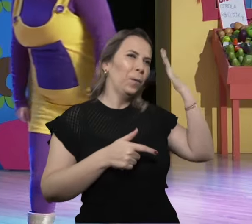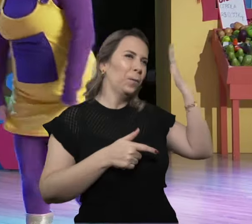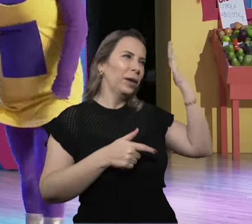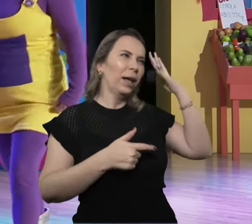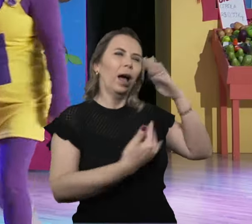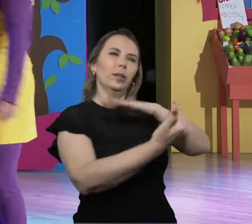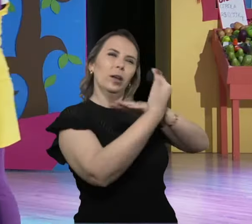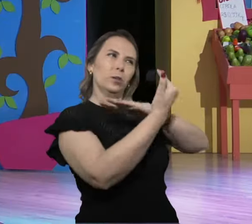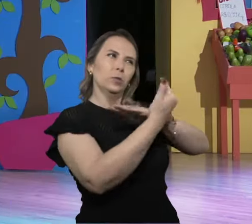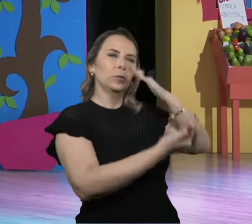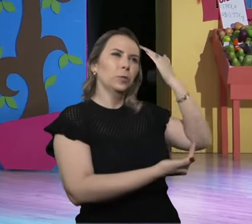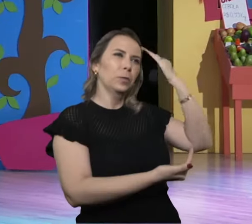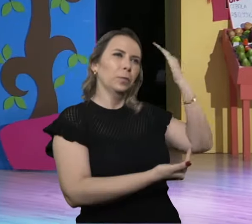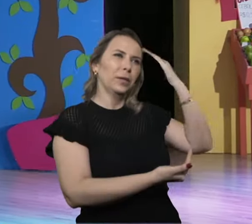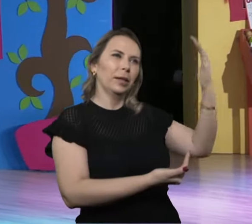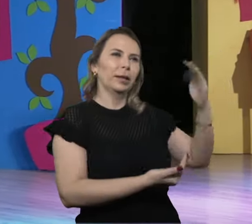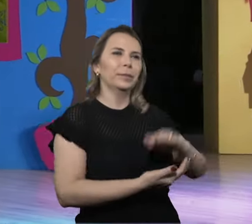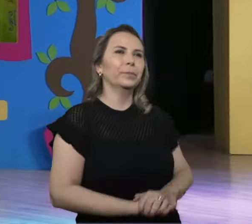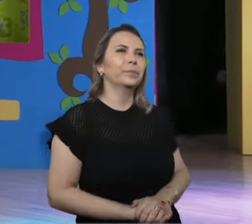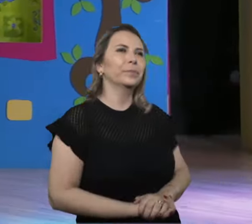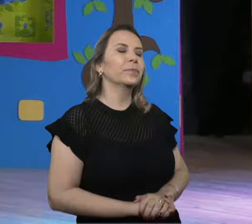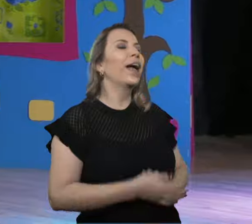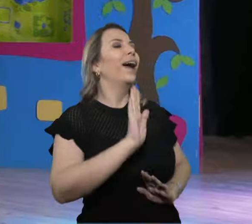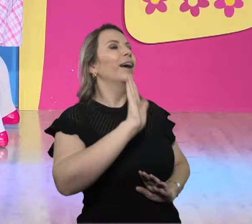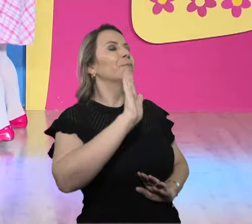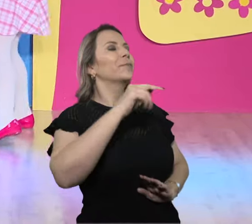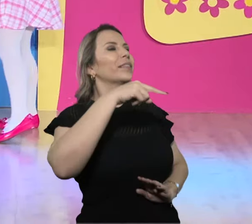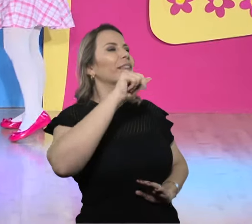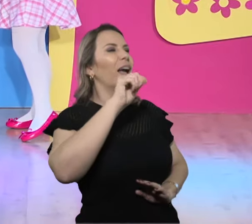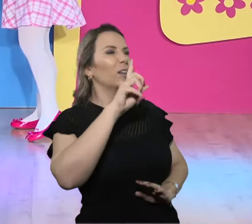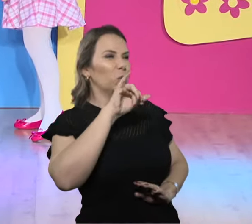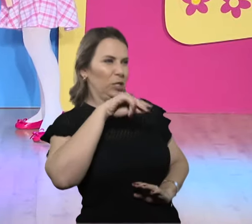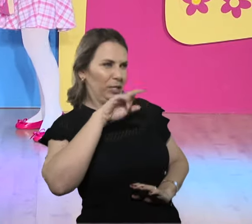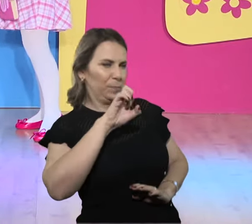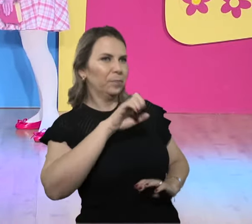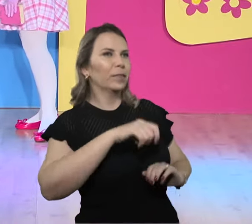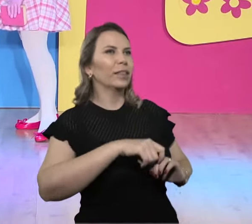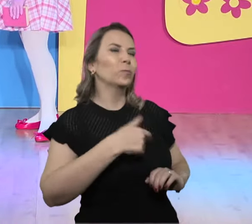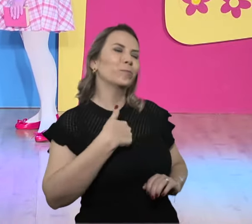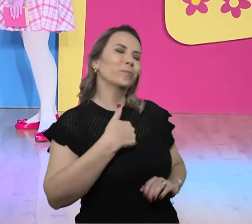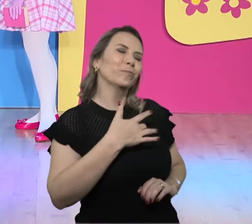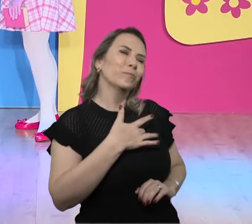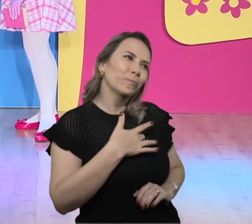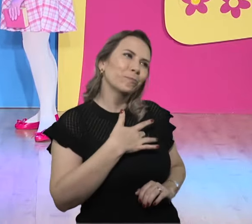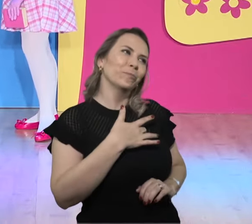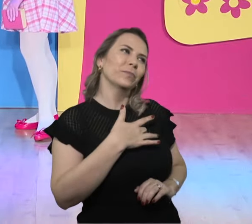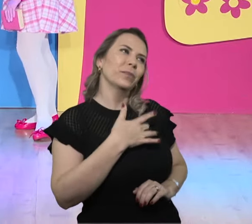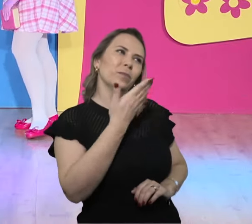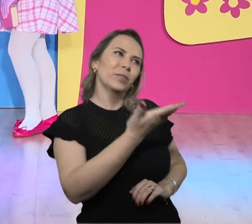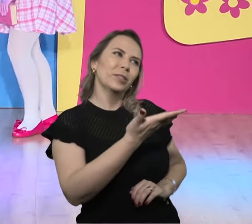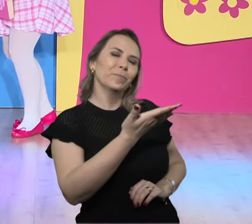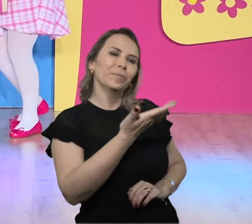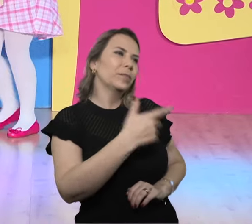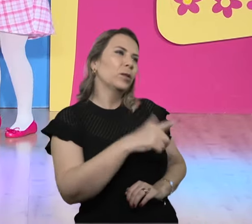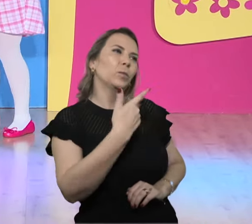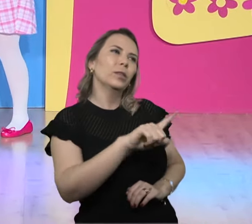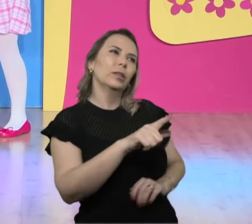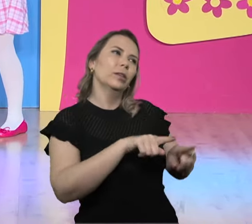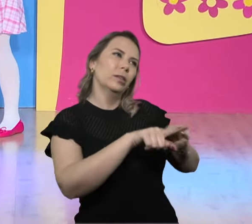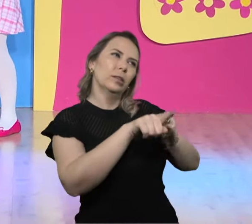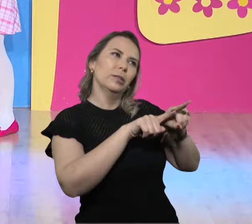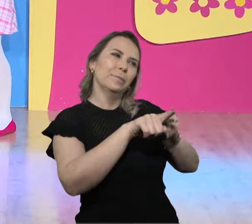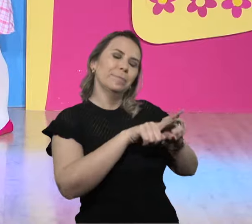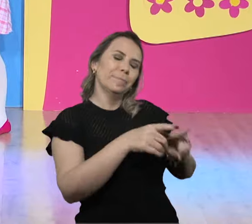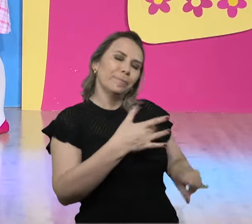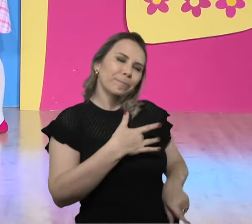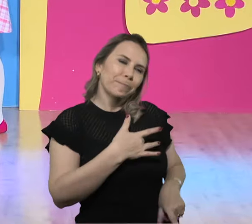Obrigado, viu, Nadine, por ter me ajudado. Nadine, É, eu sinto muito, assim, por você não